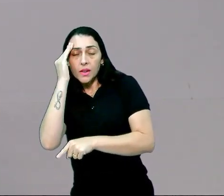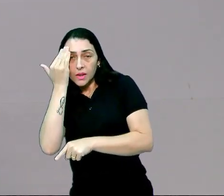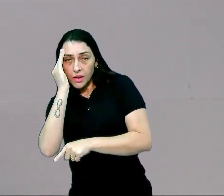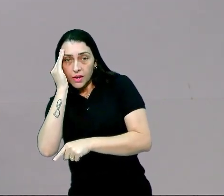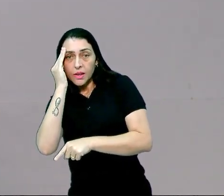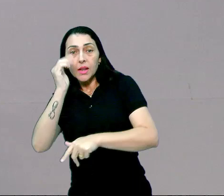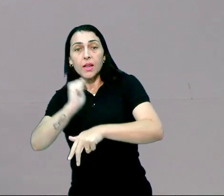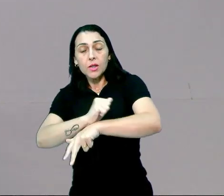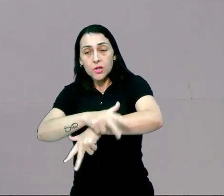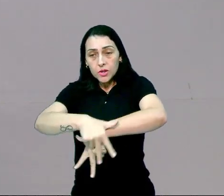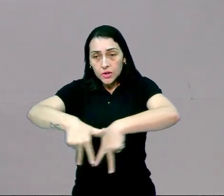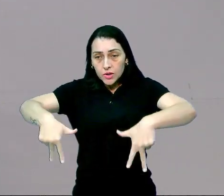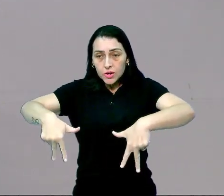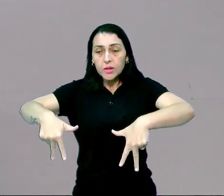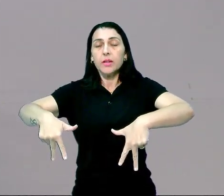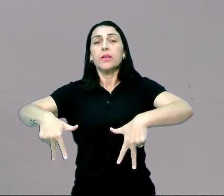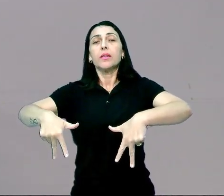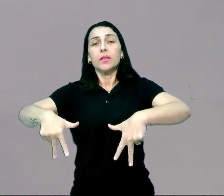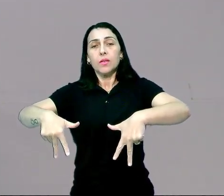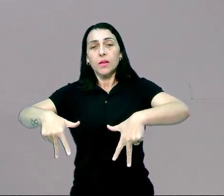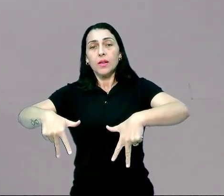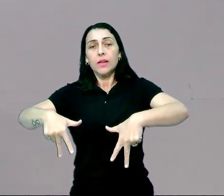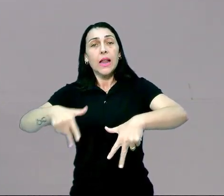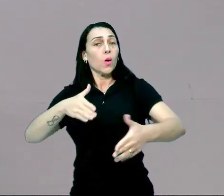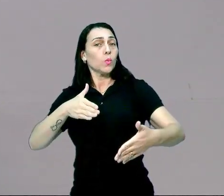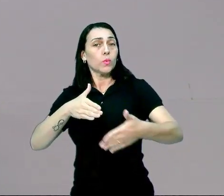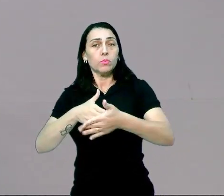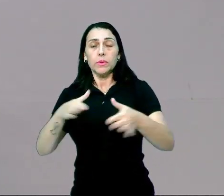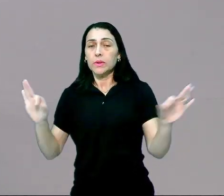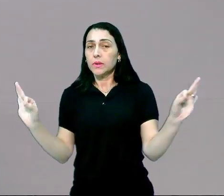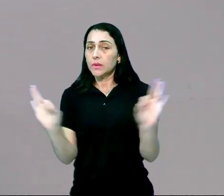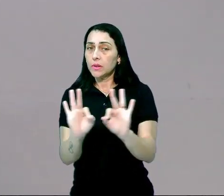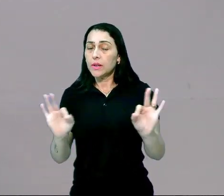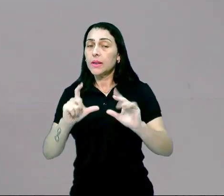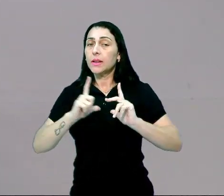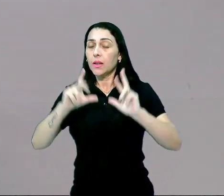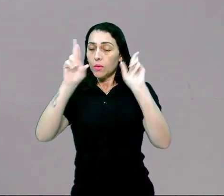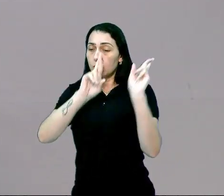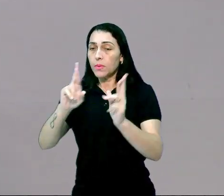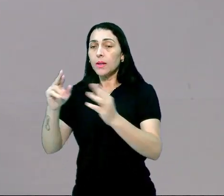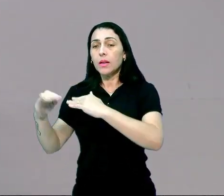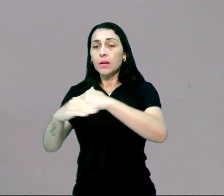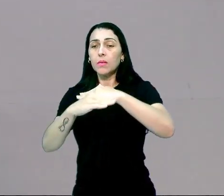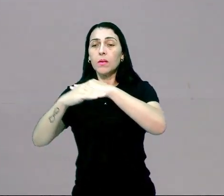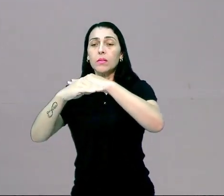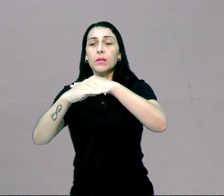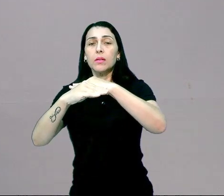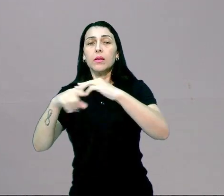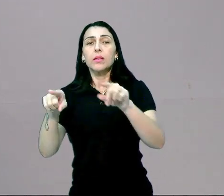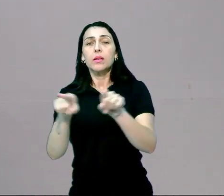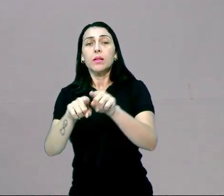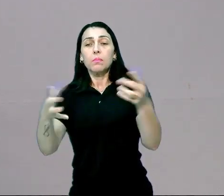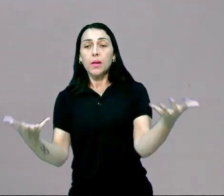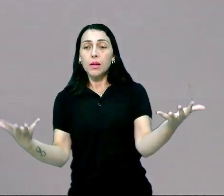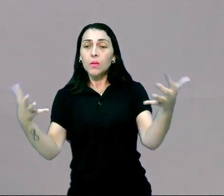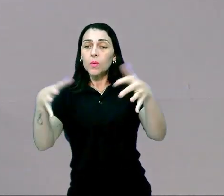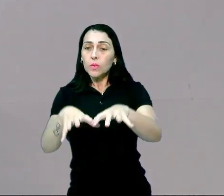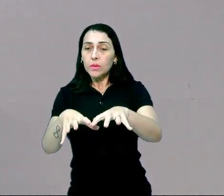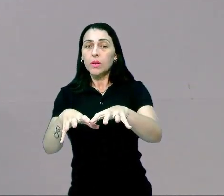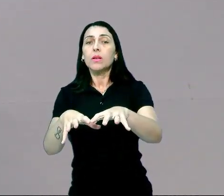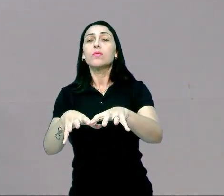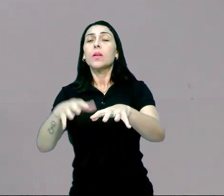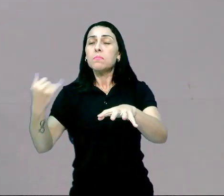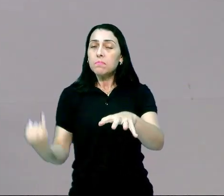de gênero, de não se limitar, de ter o respeito à igualdade e à inclusão, que são